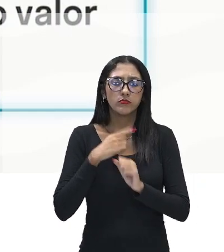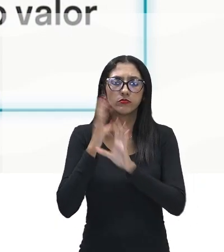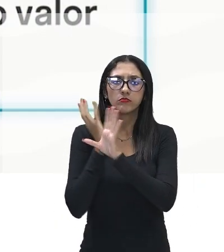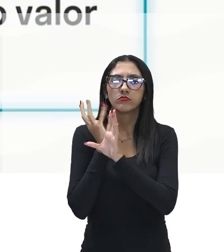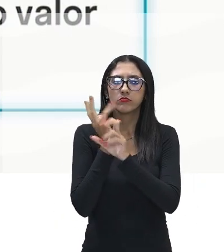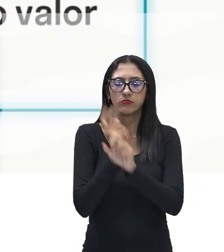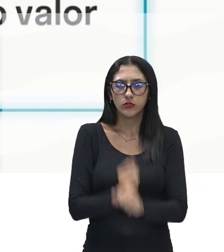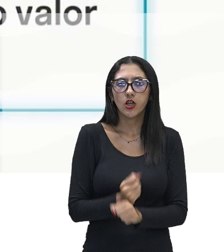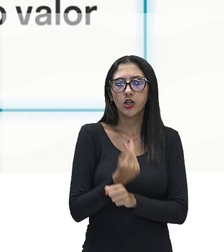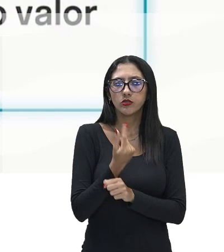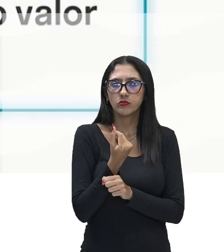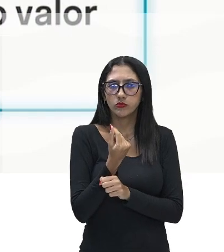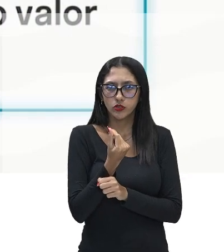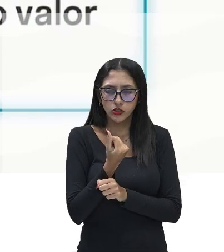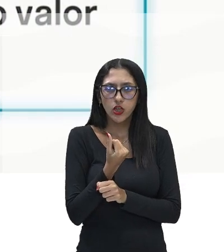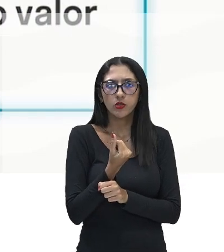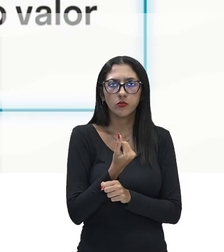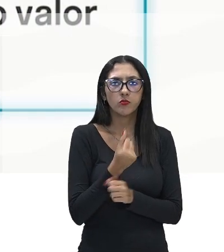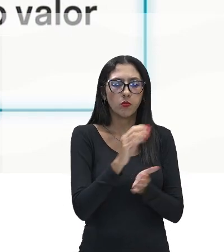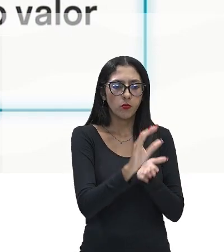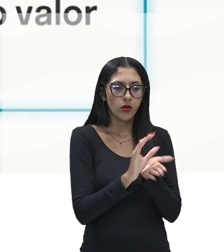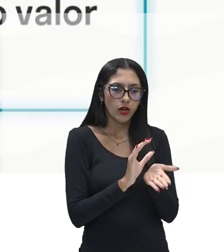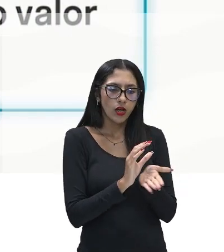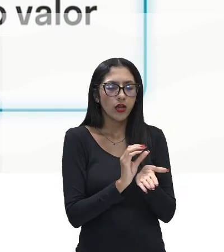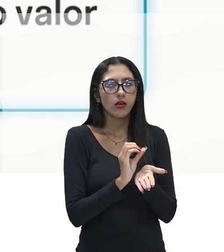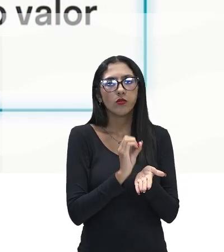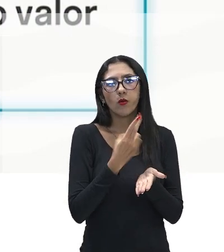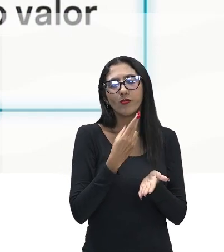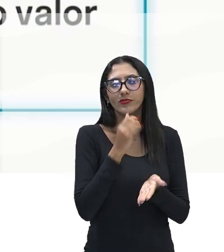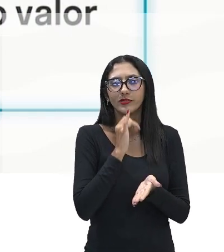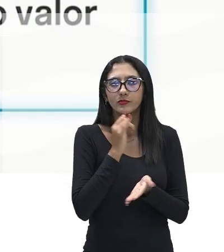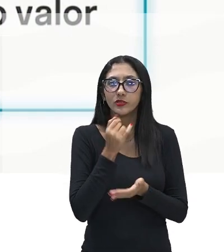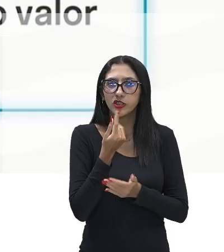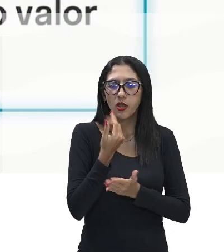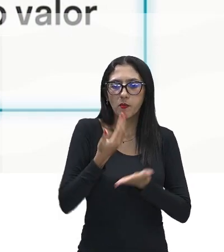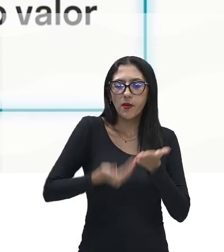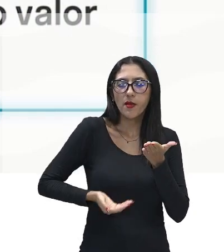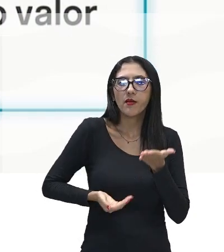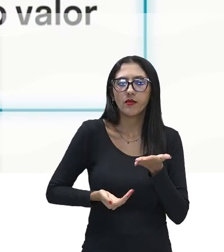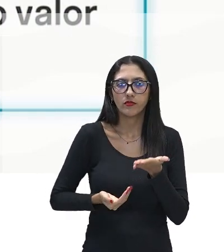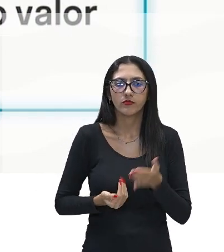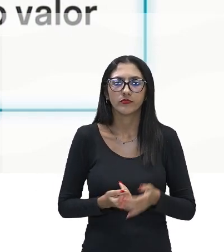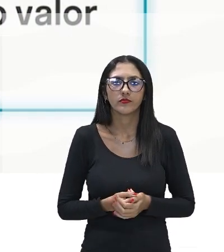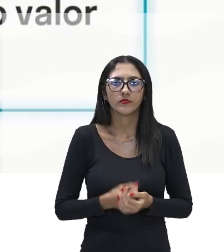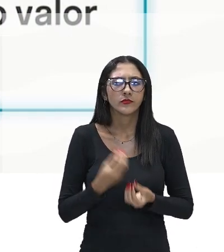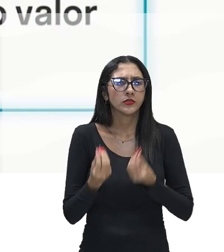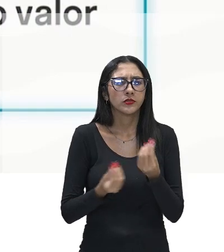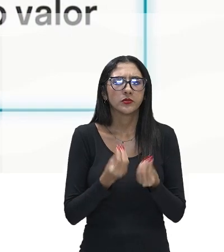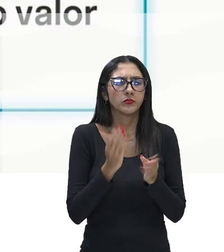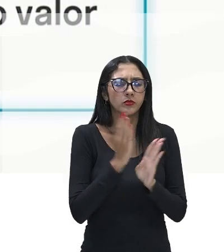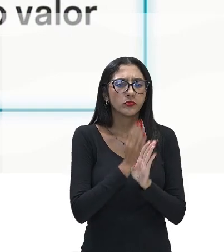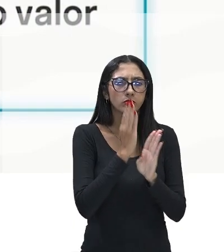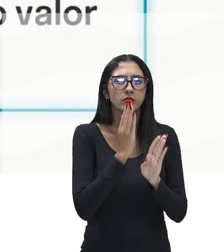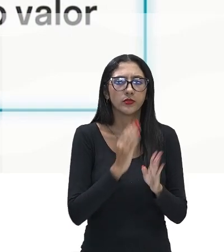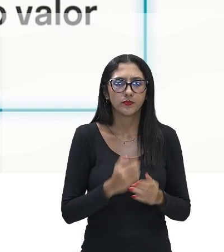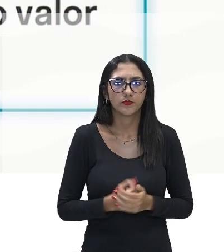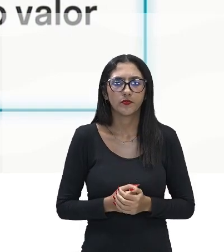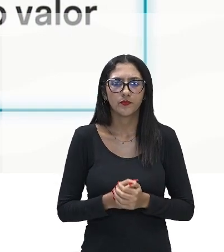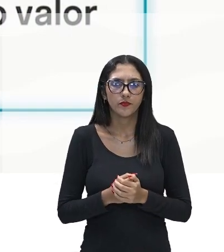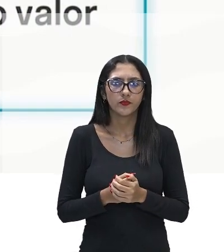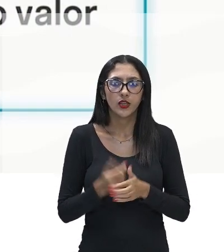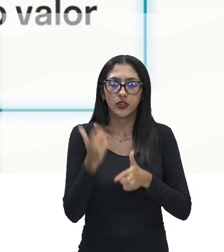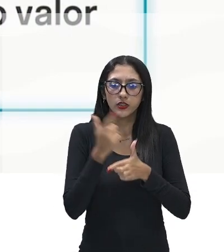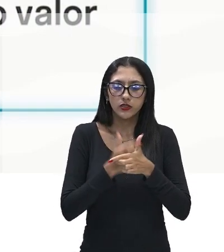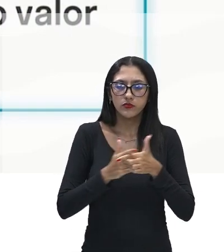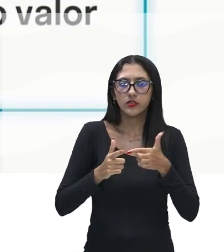em porcentagem de ganhos e perdas de negociações. Para encontrarmos a taxa percentual, basta dividirmos o valor